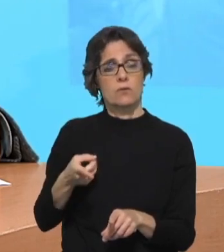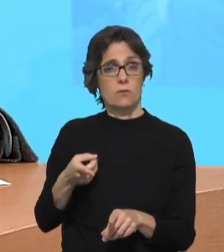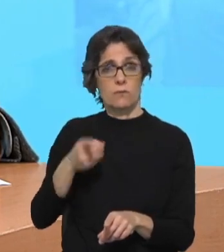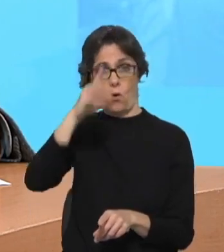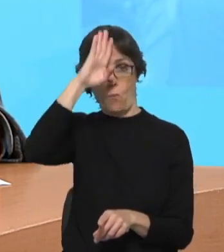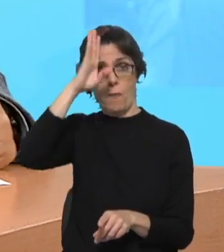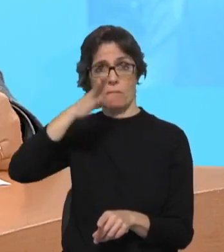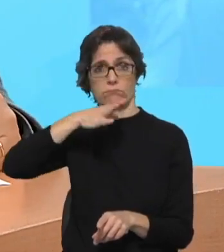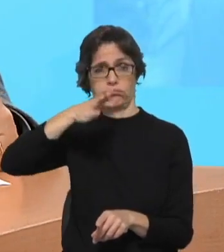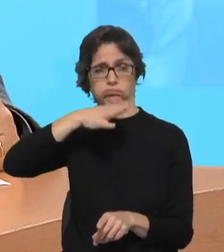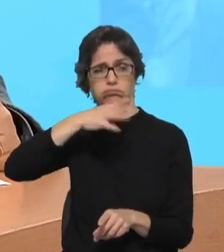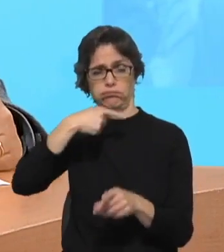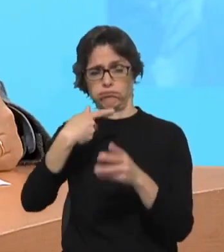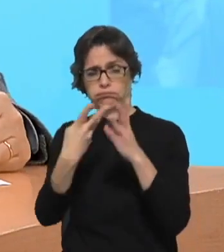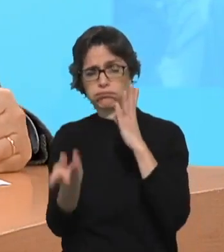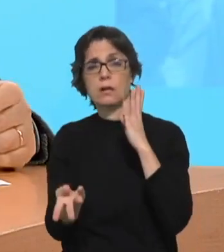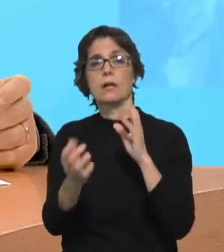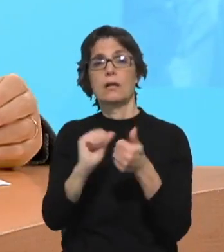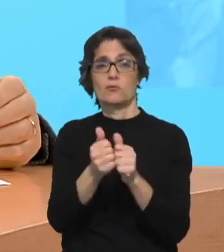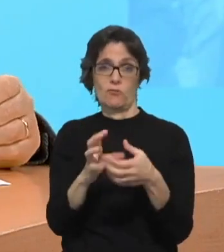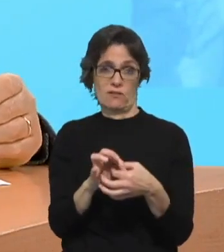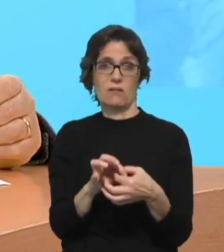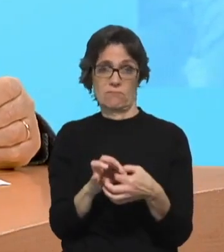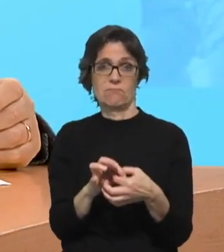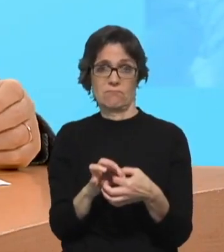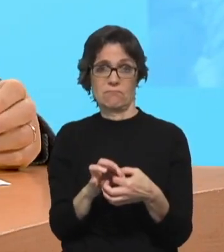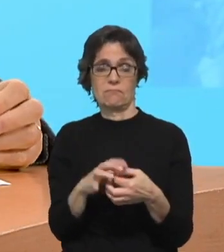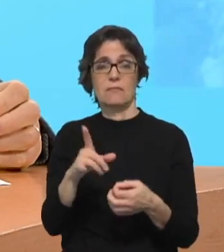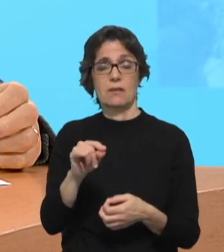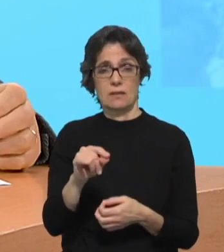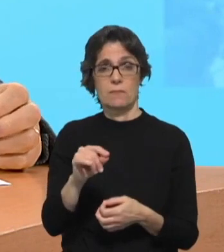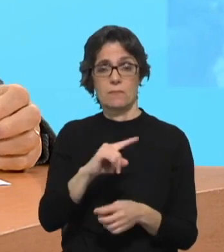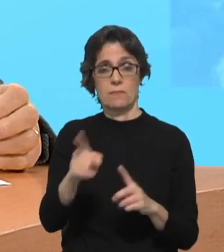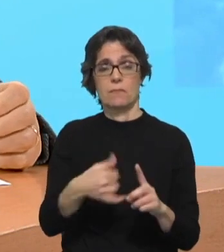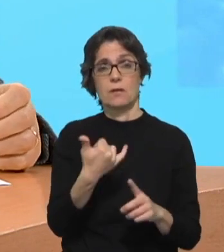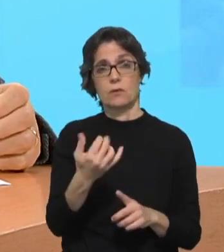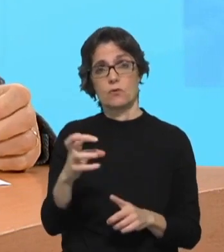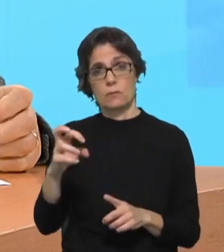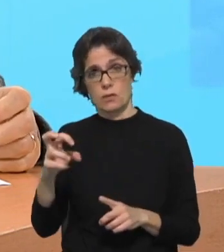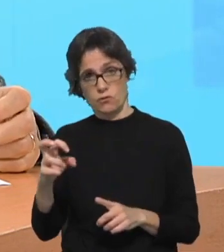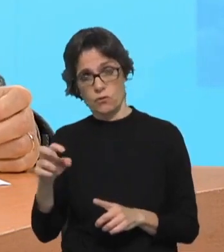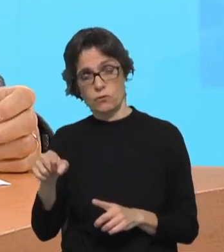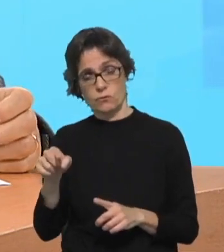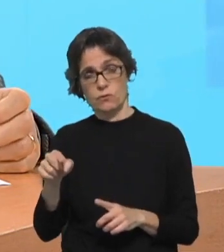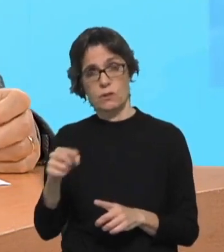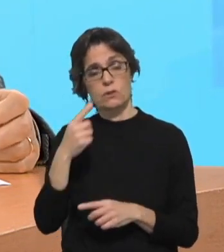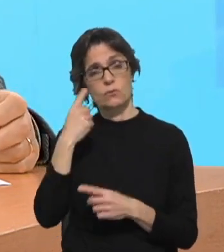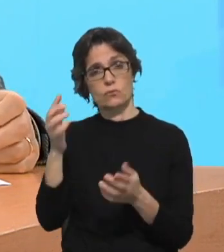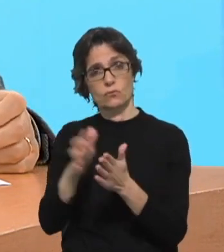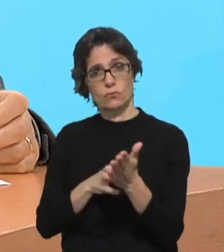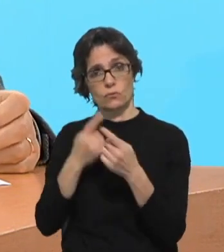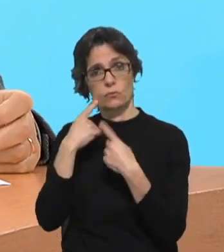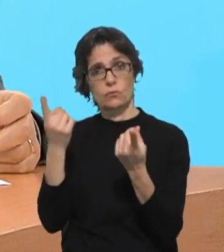desporto. Ainda em 2018, o Dicastério para os Leigos e Família publicou um documento muito